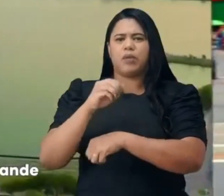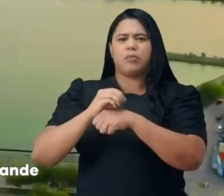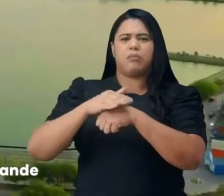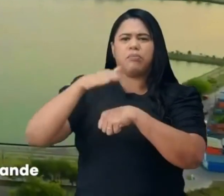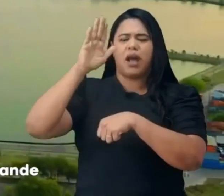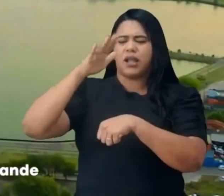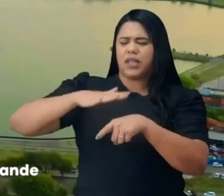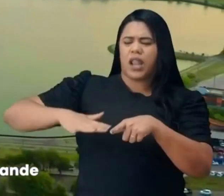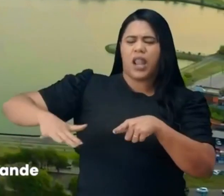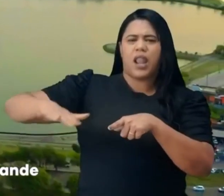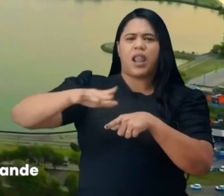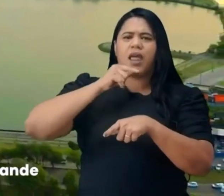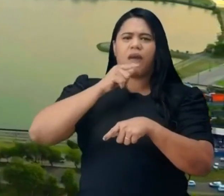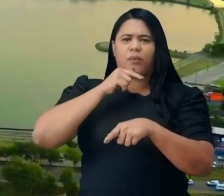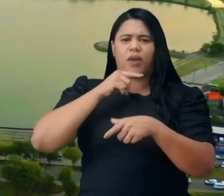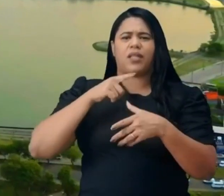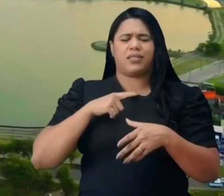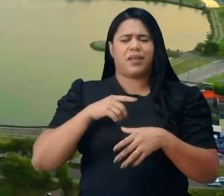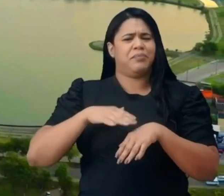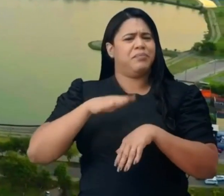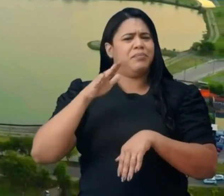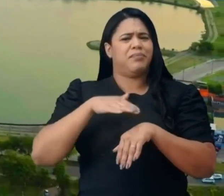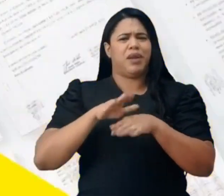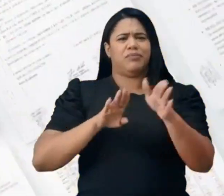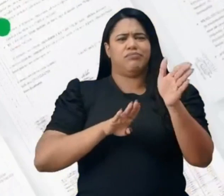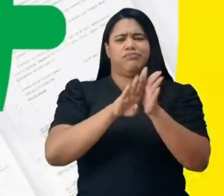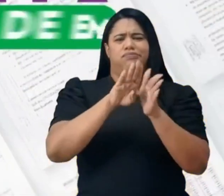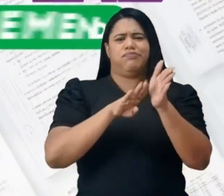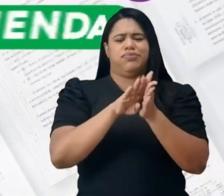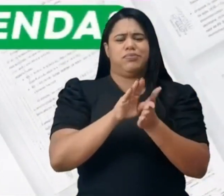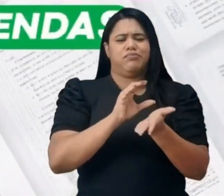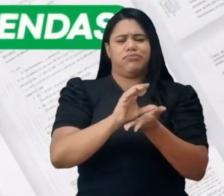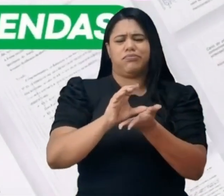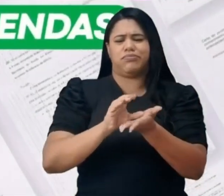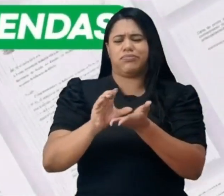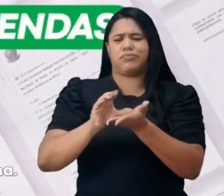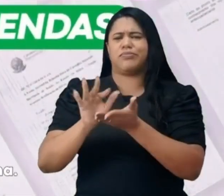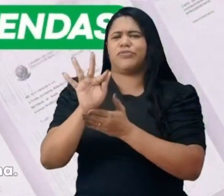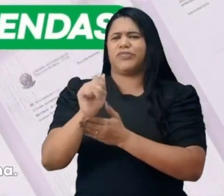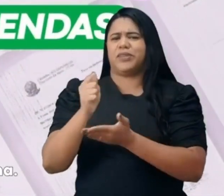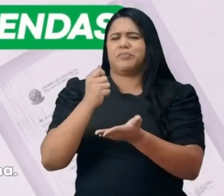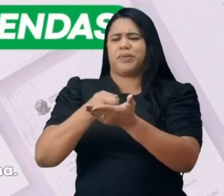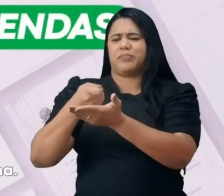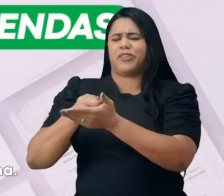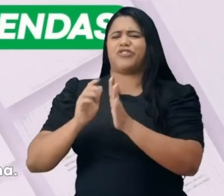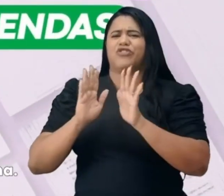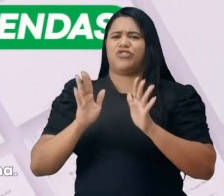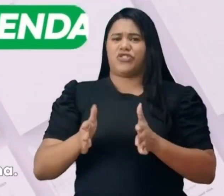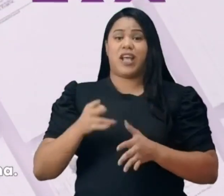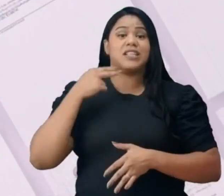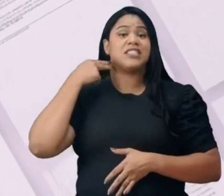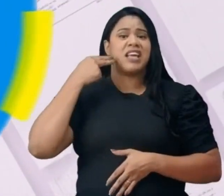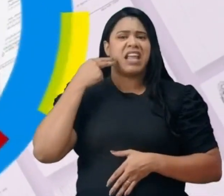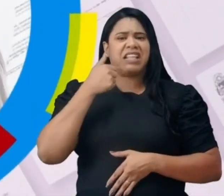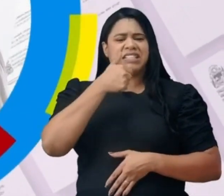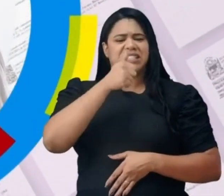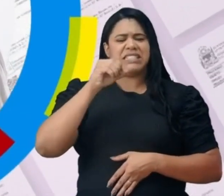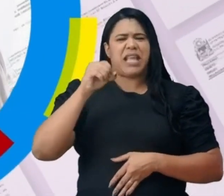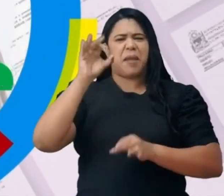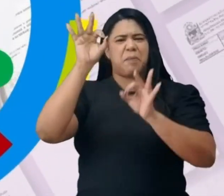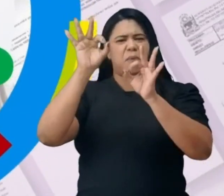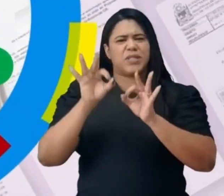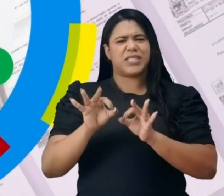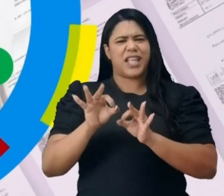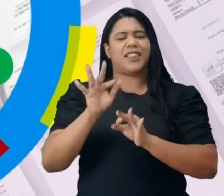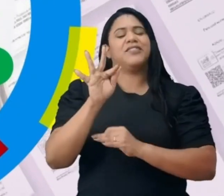de 5 milhões para a Lagoa Grande e muito mais. Zé Neto é campeão de emendas em Feira de Santana. Zé Neto